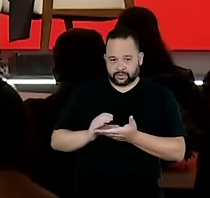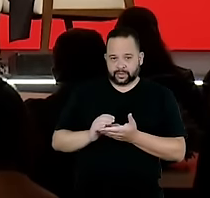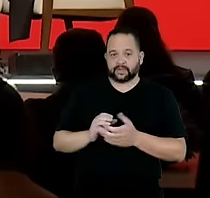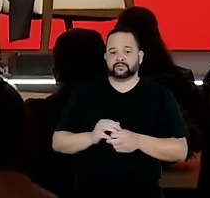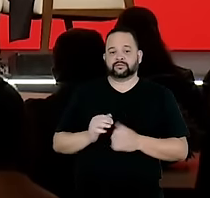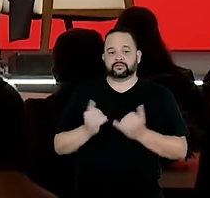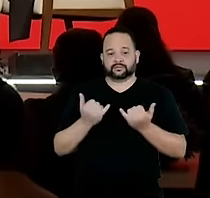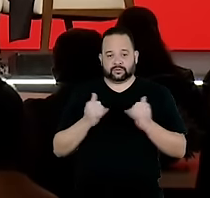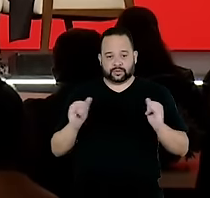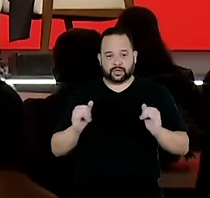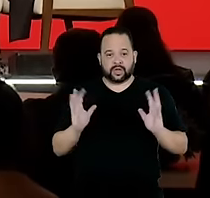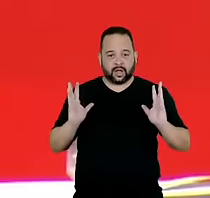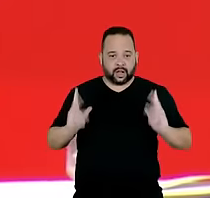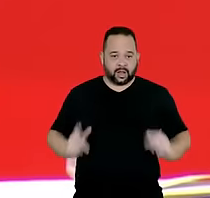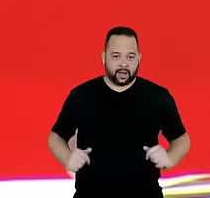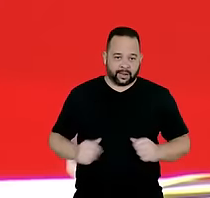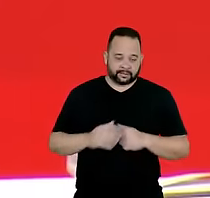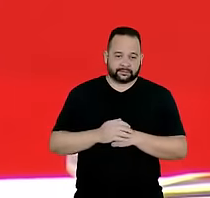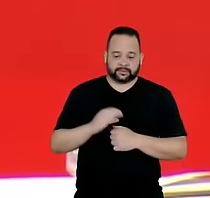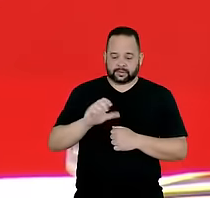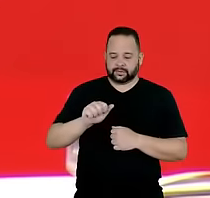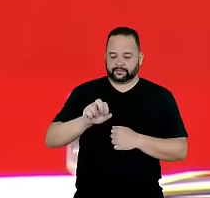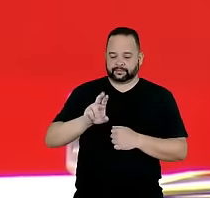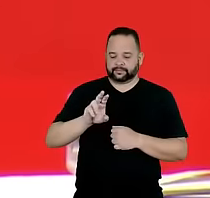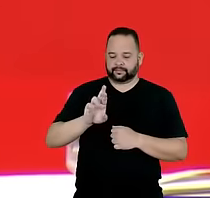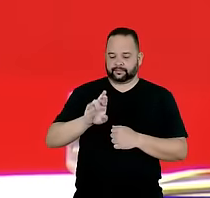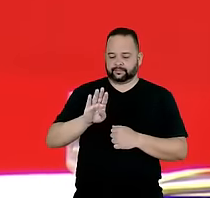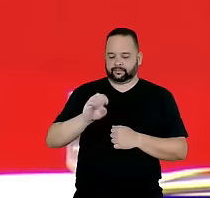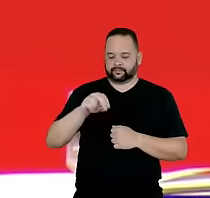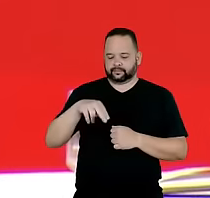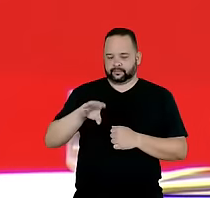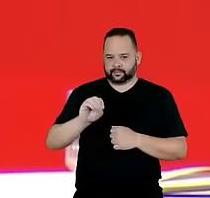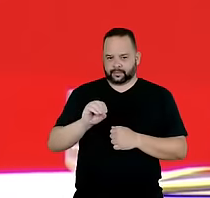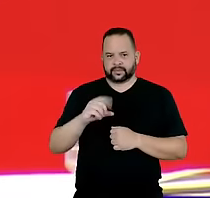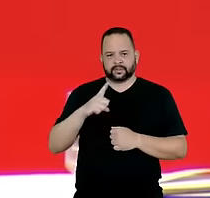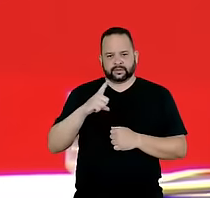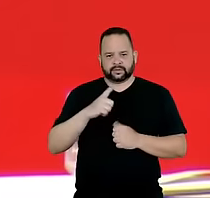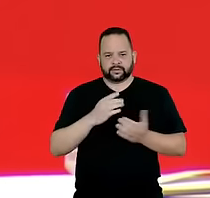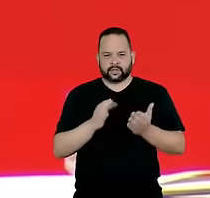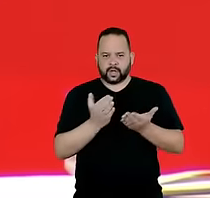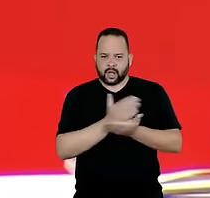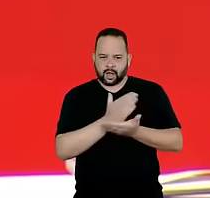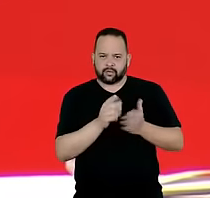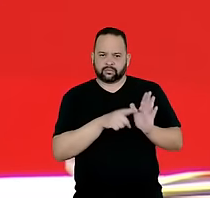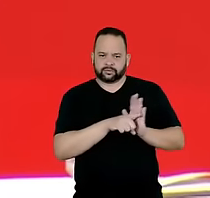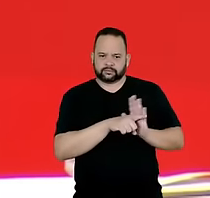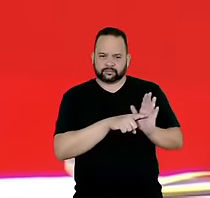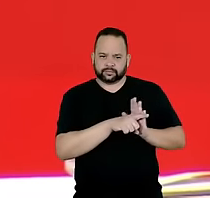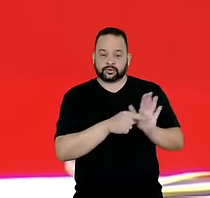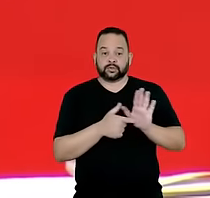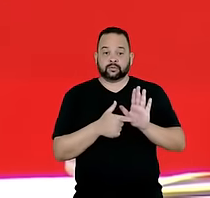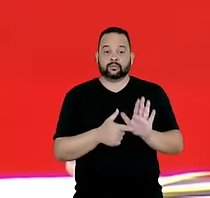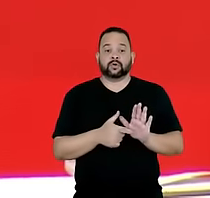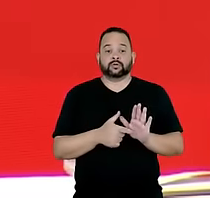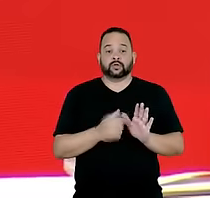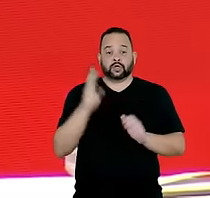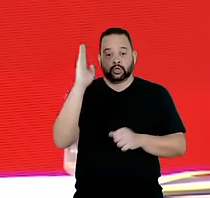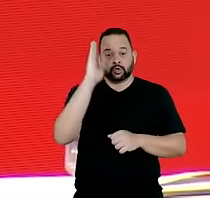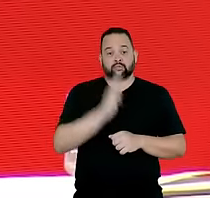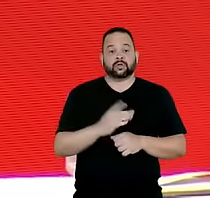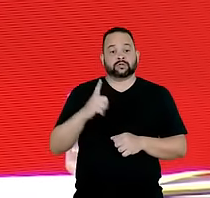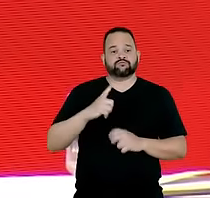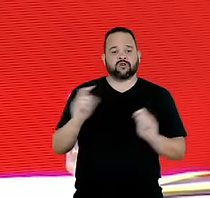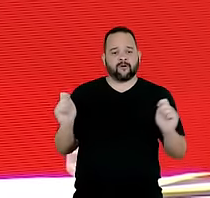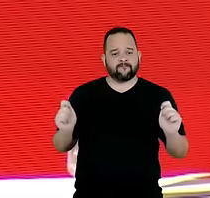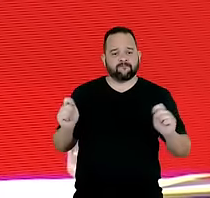porque né Marcos complementar tem alguns estudos que mostram que o Brasil tem um potencial de em 2030 tá negociando aí em torno